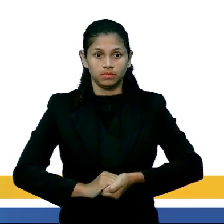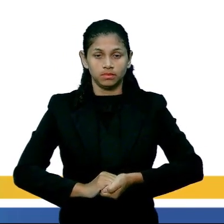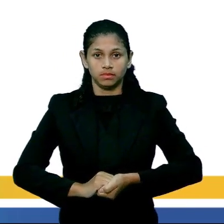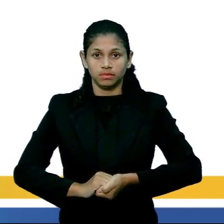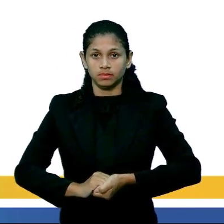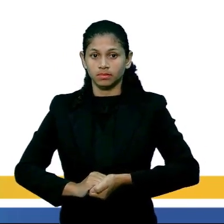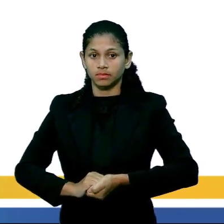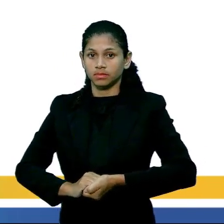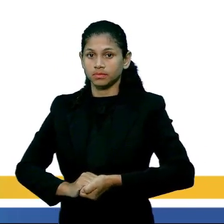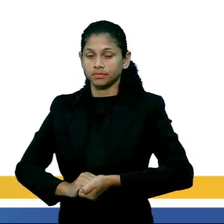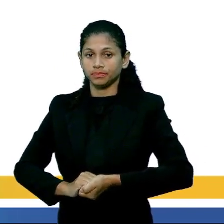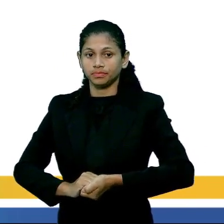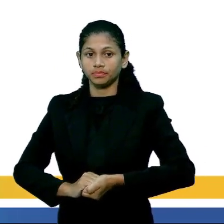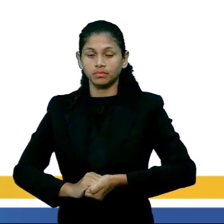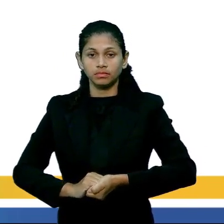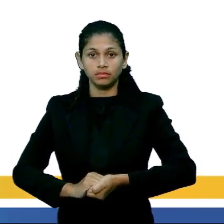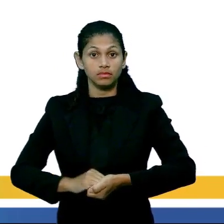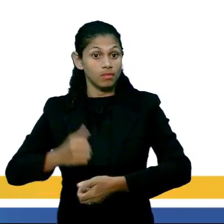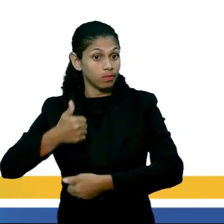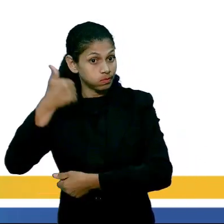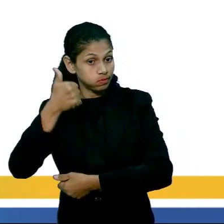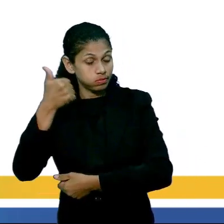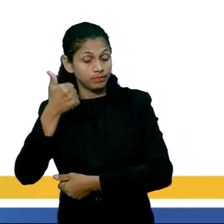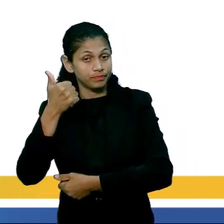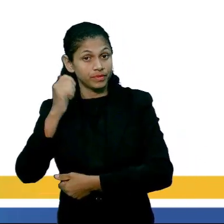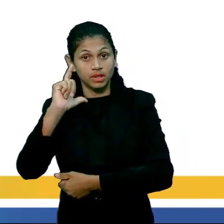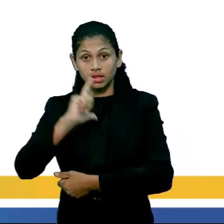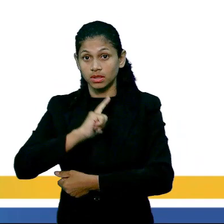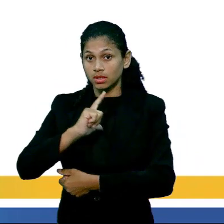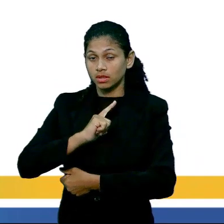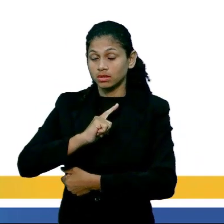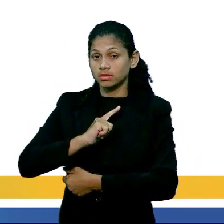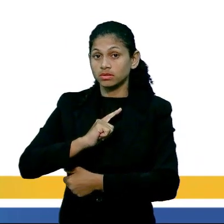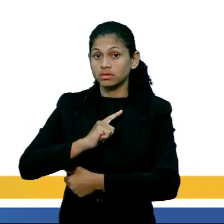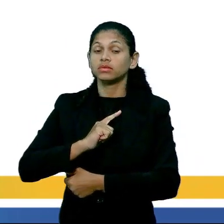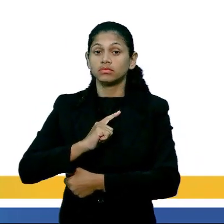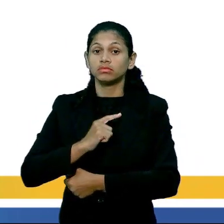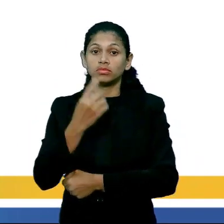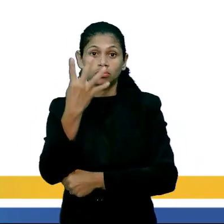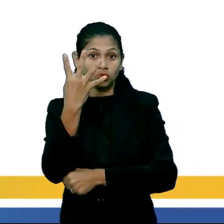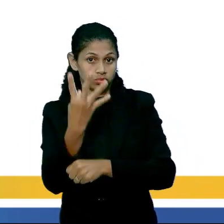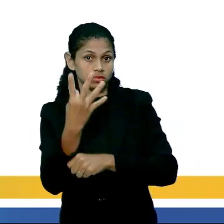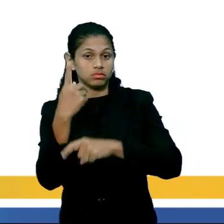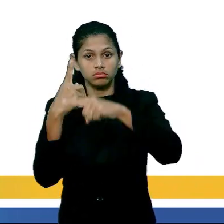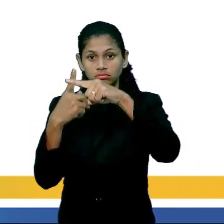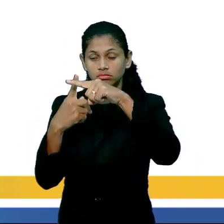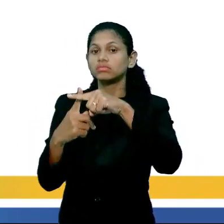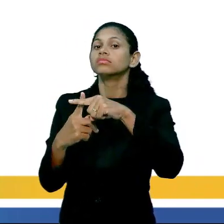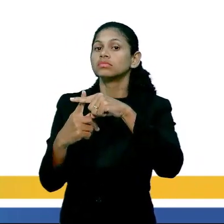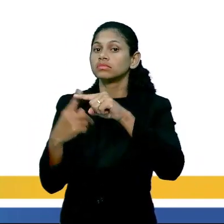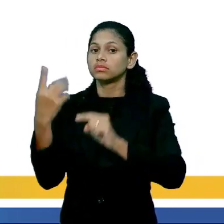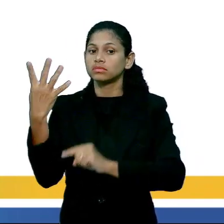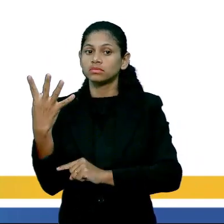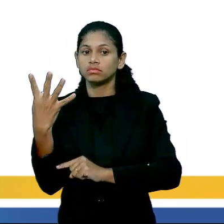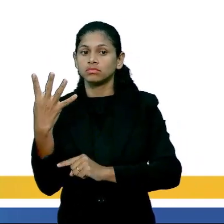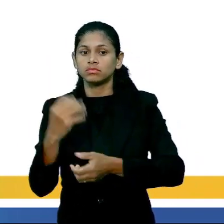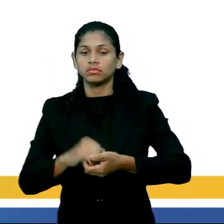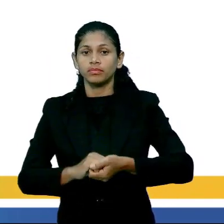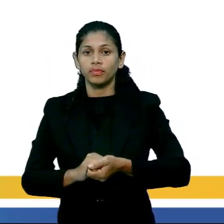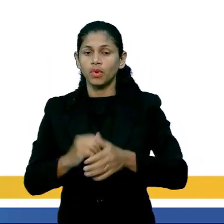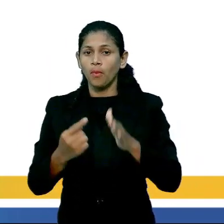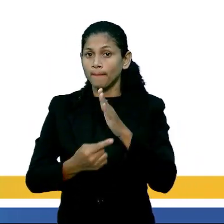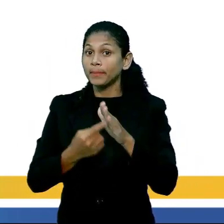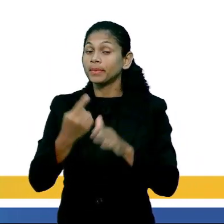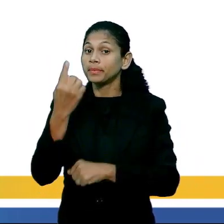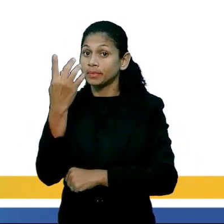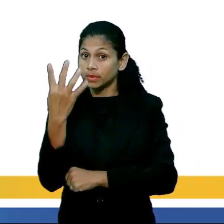Então tudo bem já no primeiro andar nós temos quatro mais quatro esse primeiro quatro